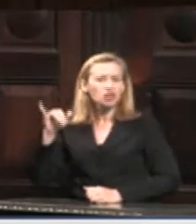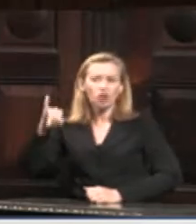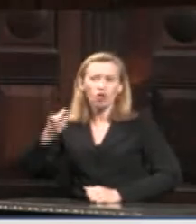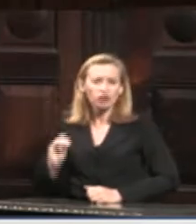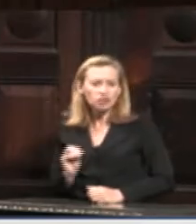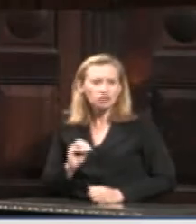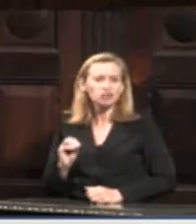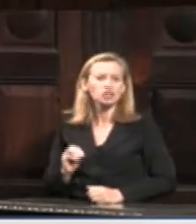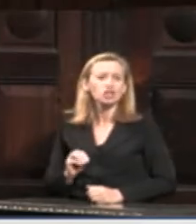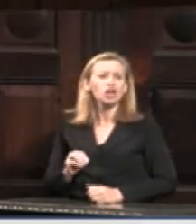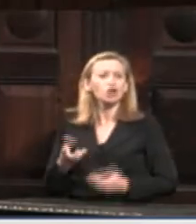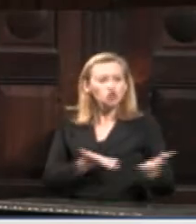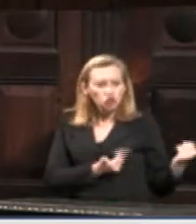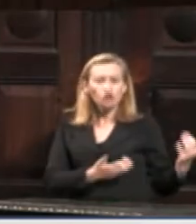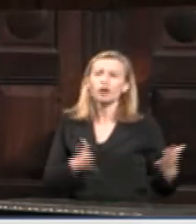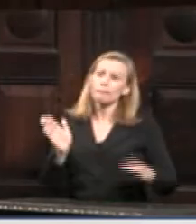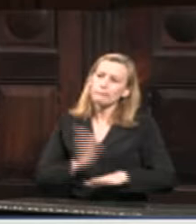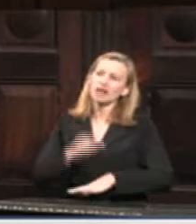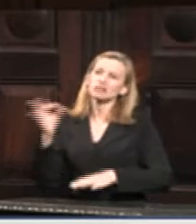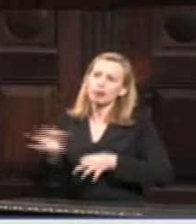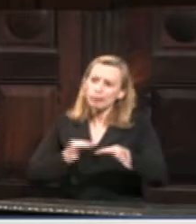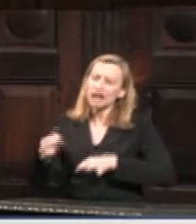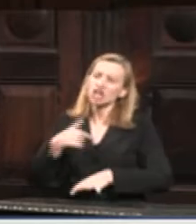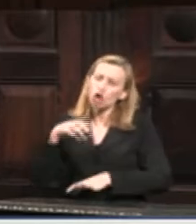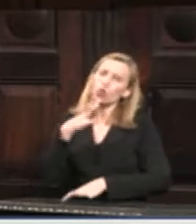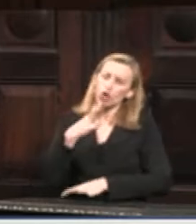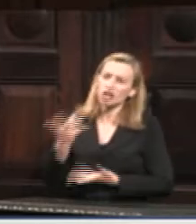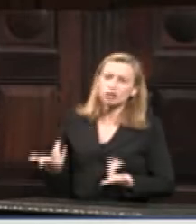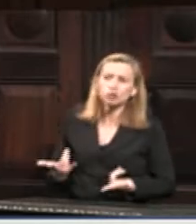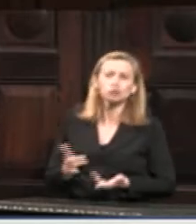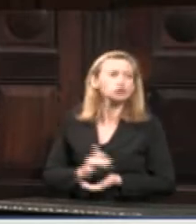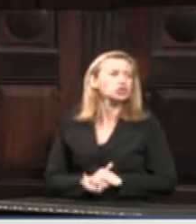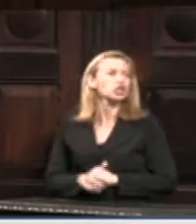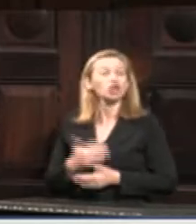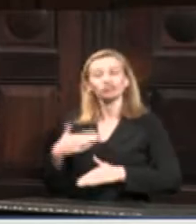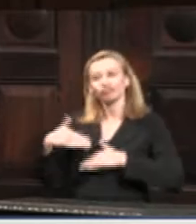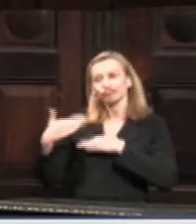que eu conheço, eu aprendi ao longo da minha trajetória política